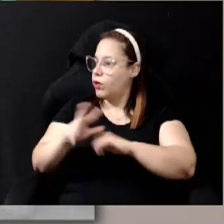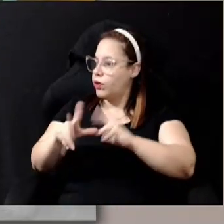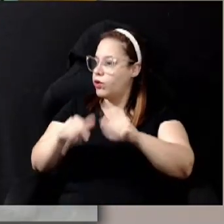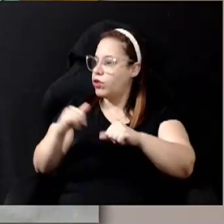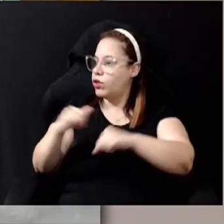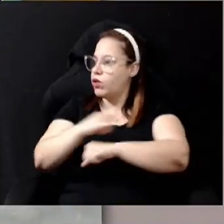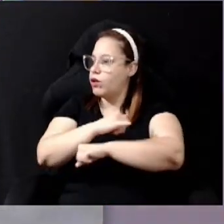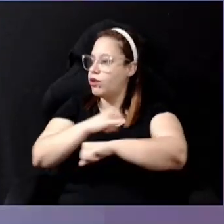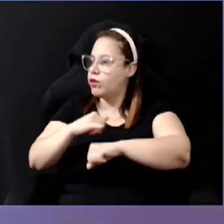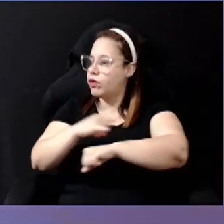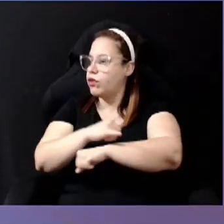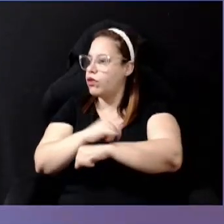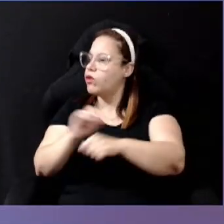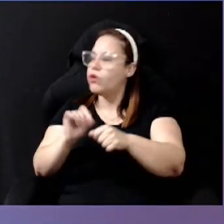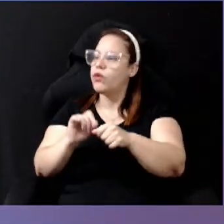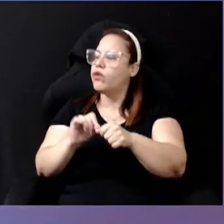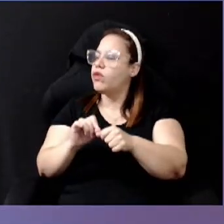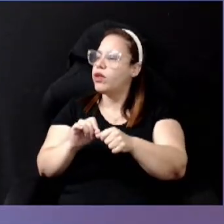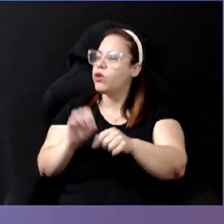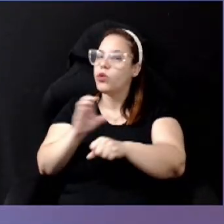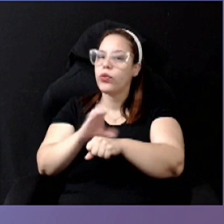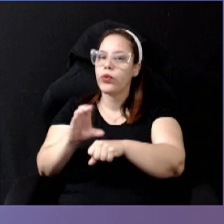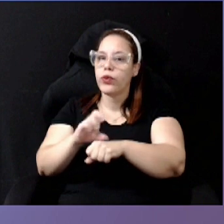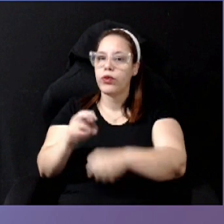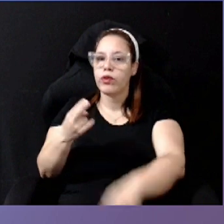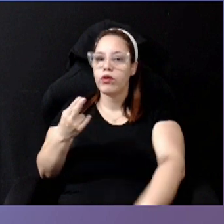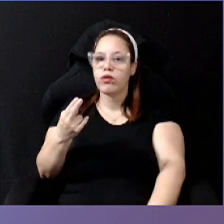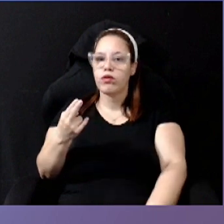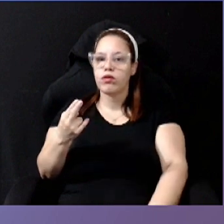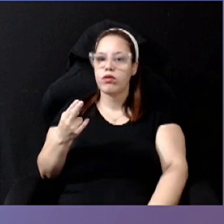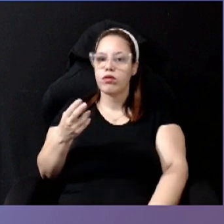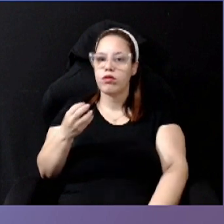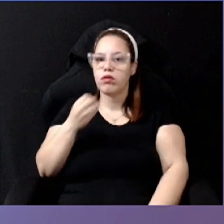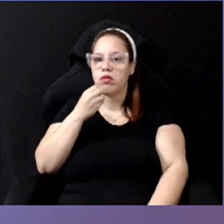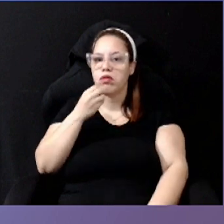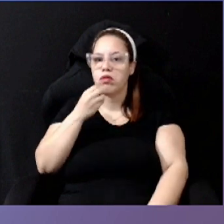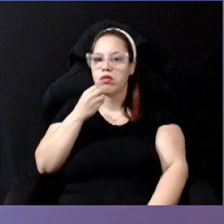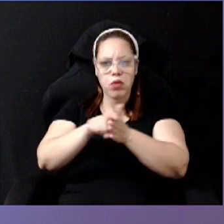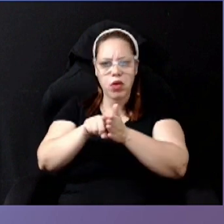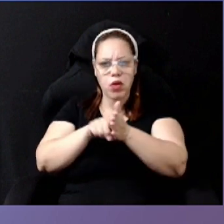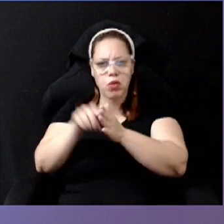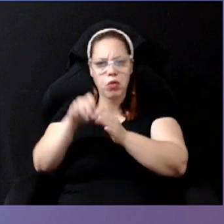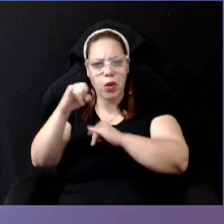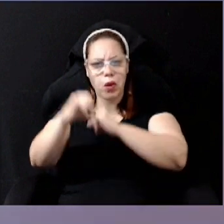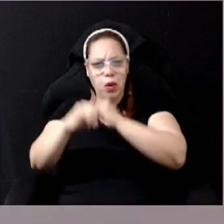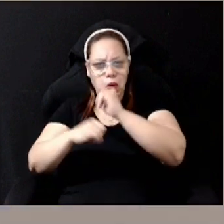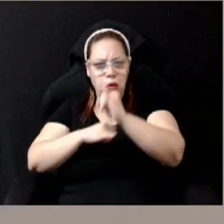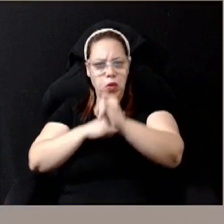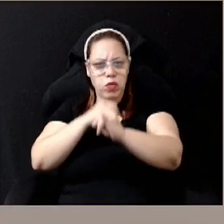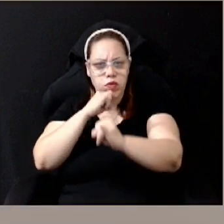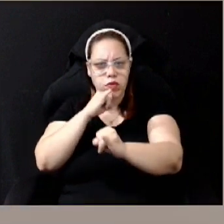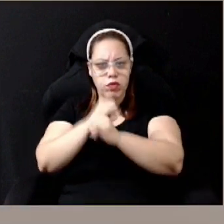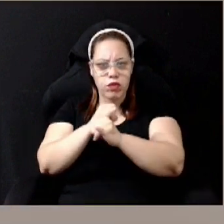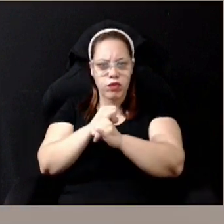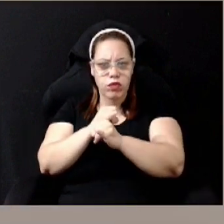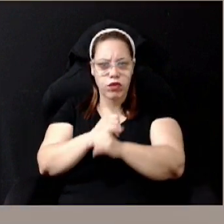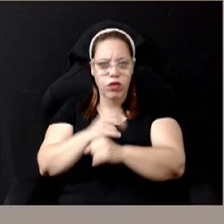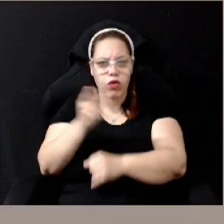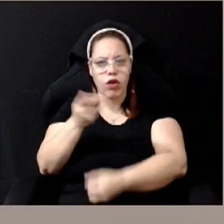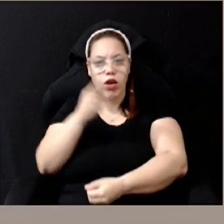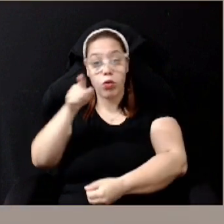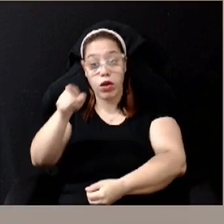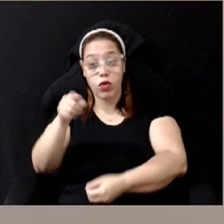você fez algum curso ou foi bem na pesquisa na internet ou alguém falou isso para você? Como que